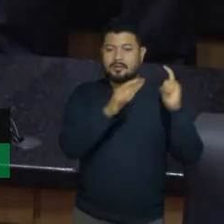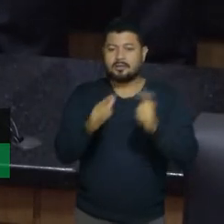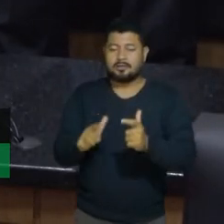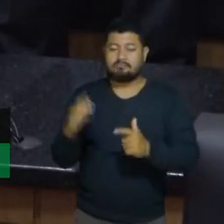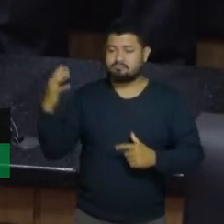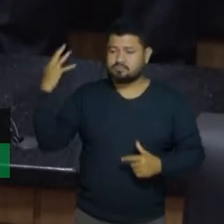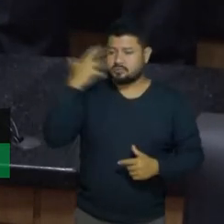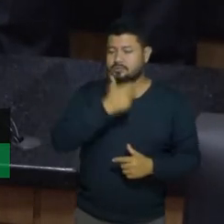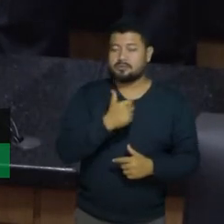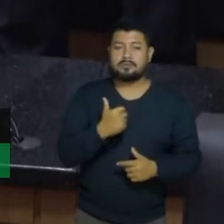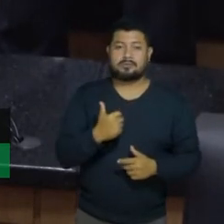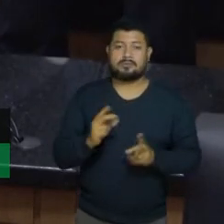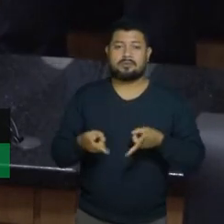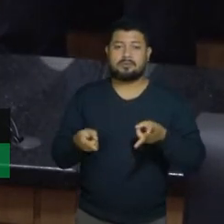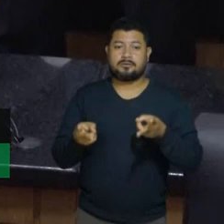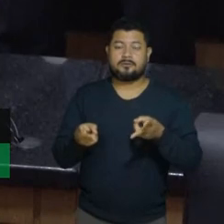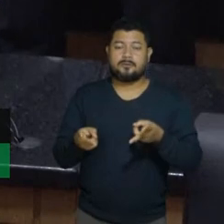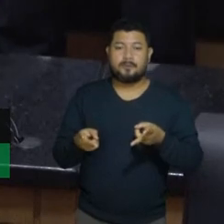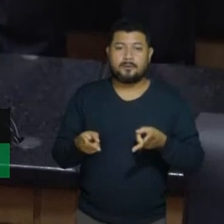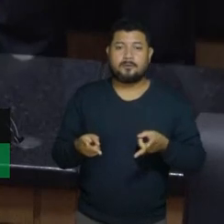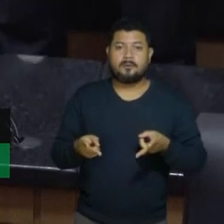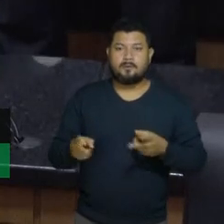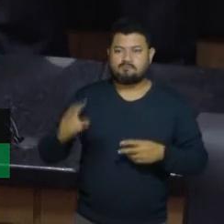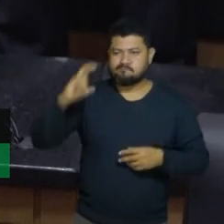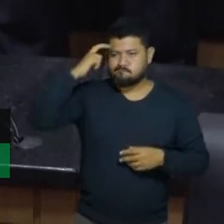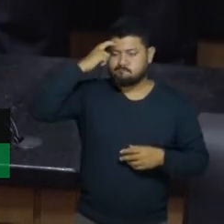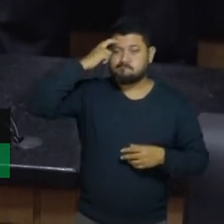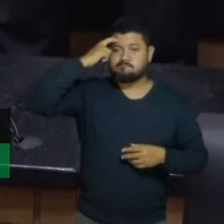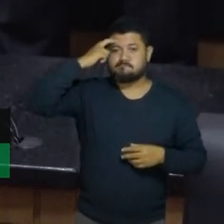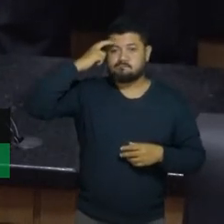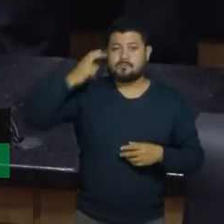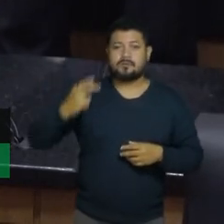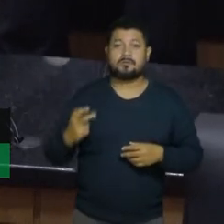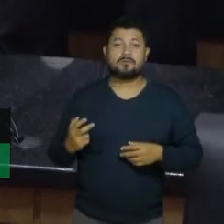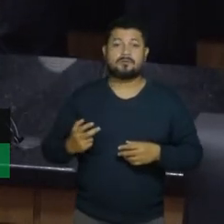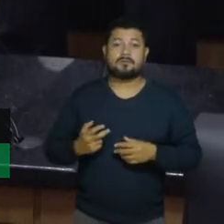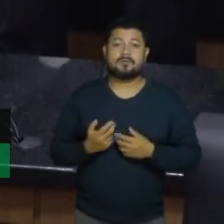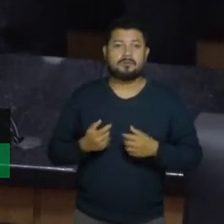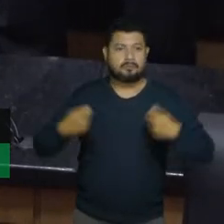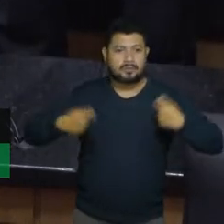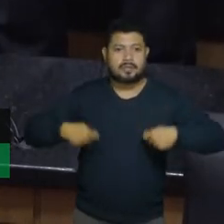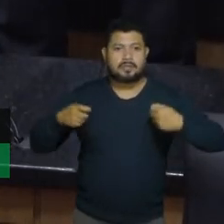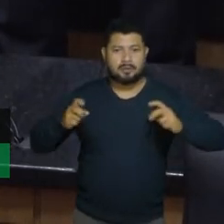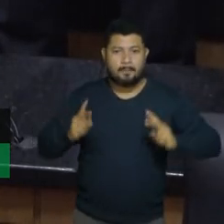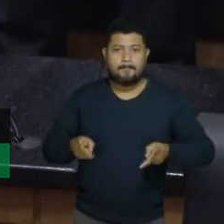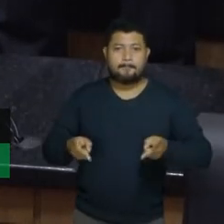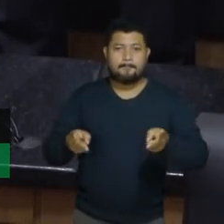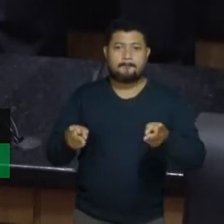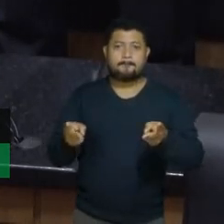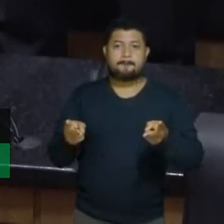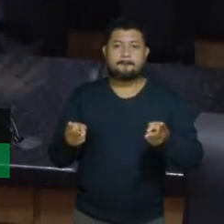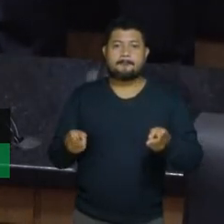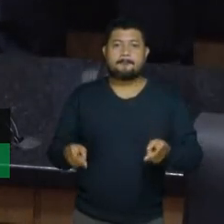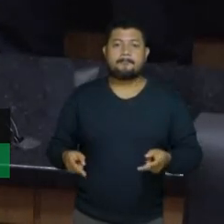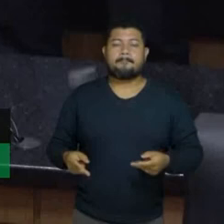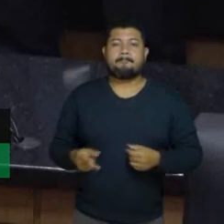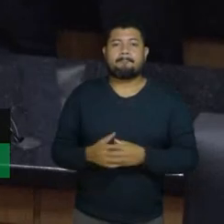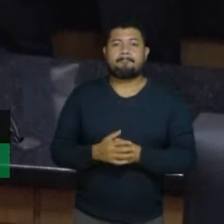né? Essa cultura que deve de ser mantida e que, por tantos e tantos anos,